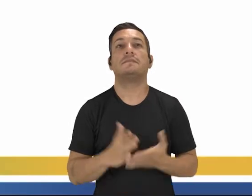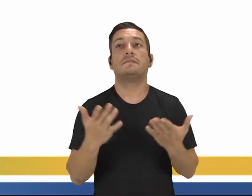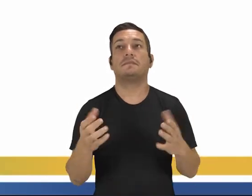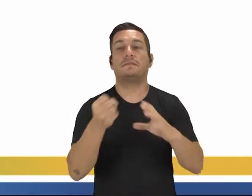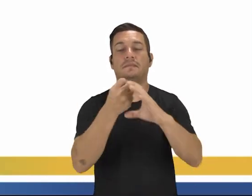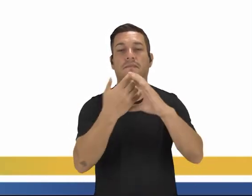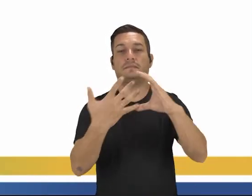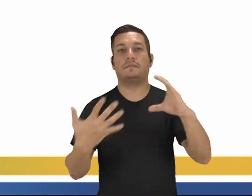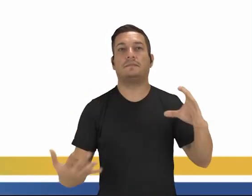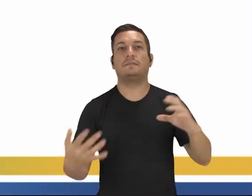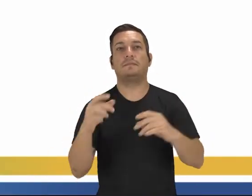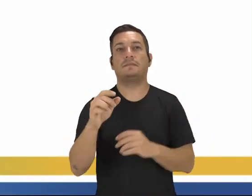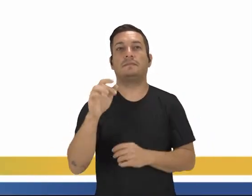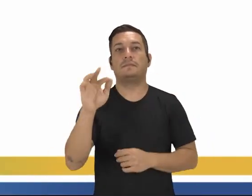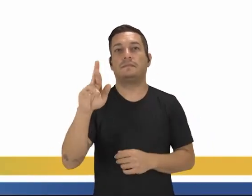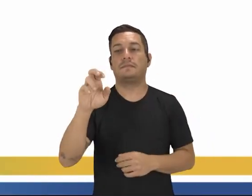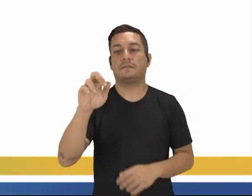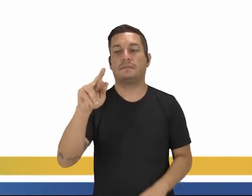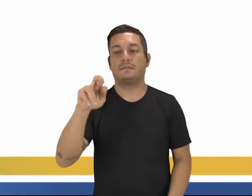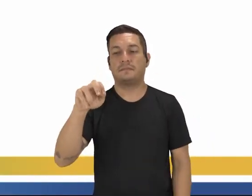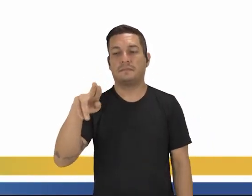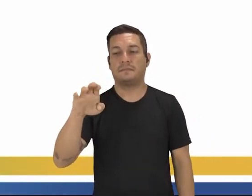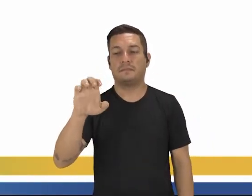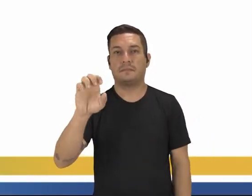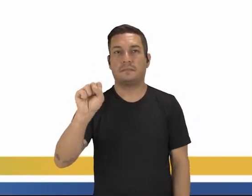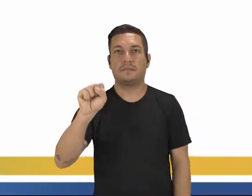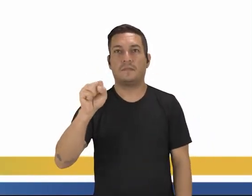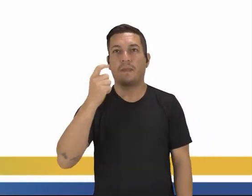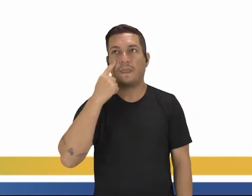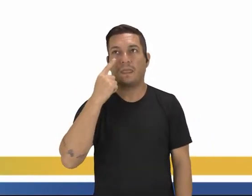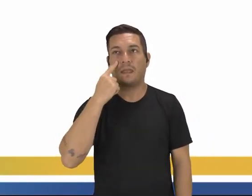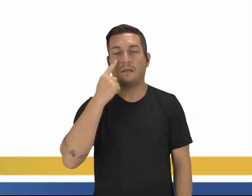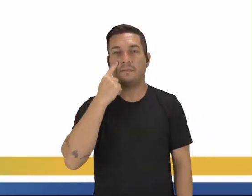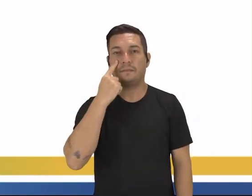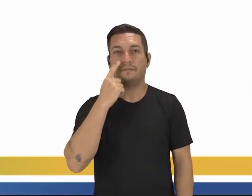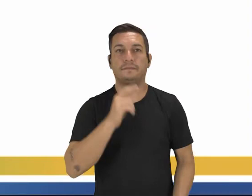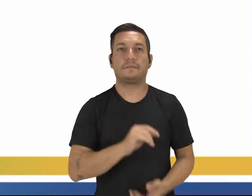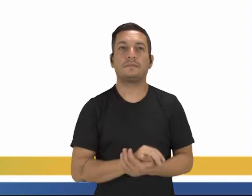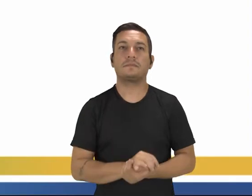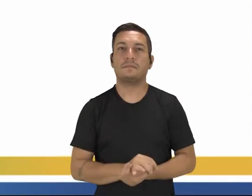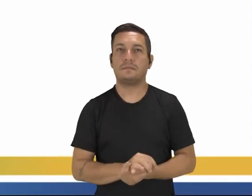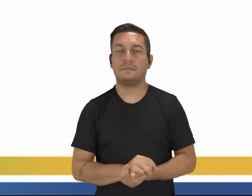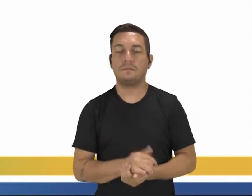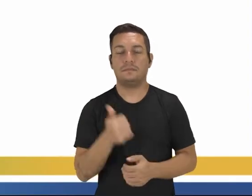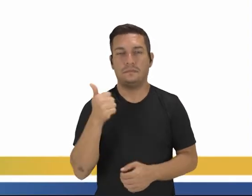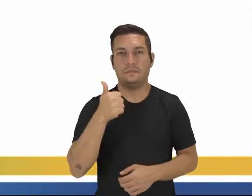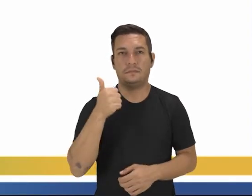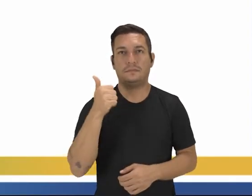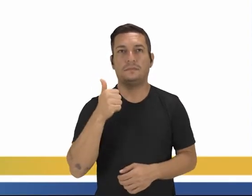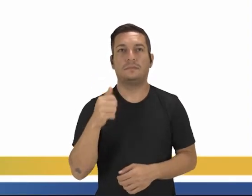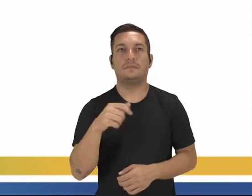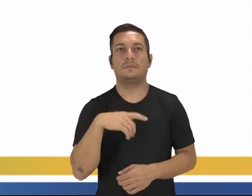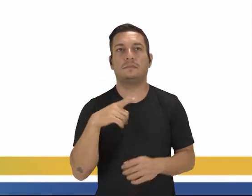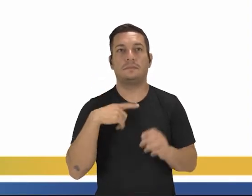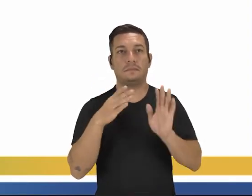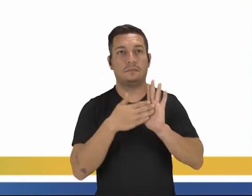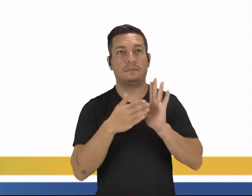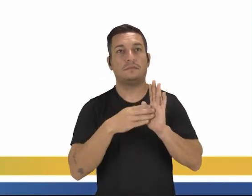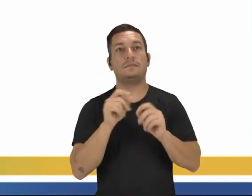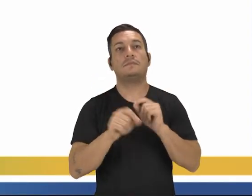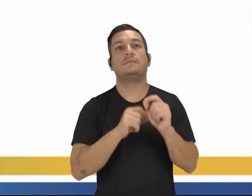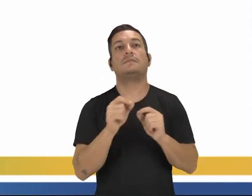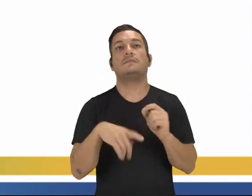são as características de los refranes? Acompanhe aqui comigo. Primeiro, su propósito